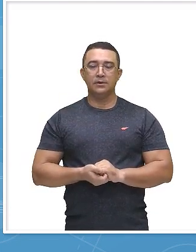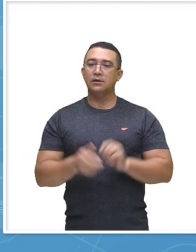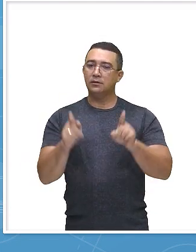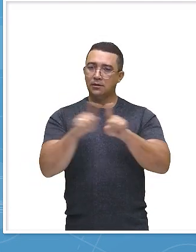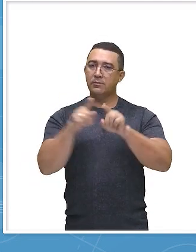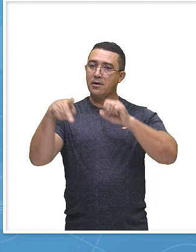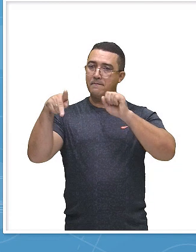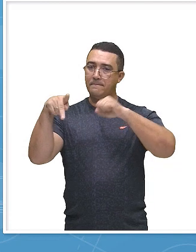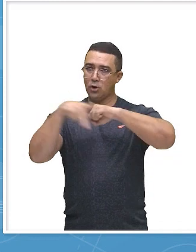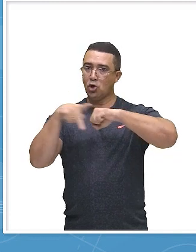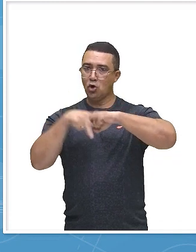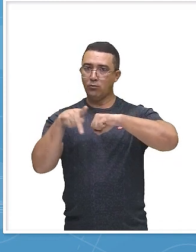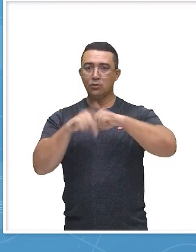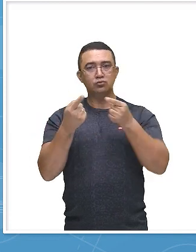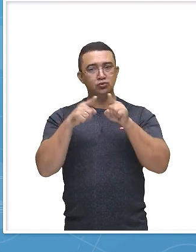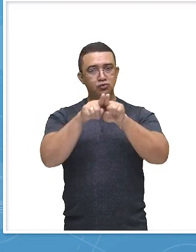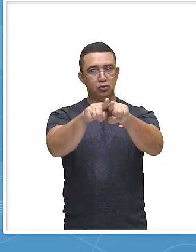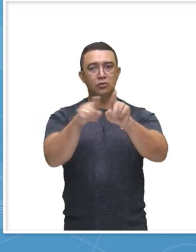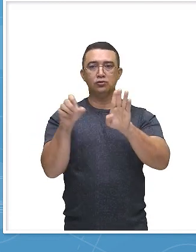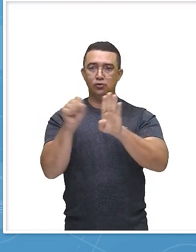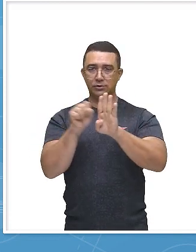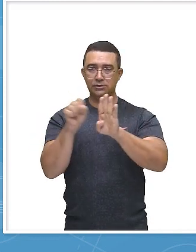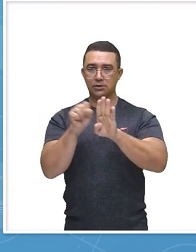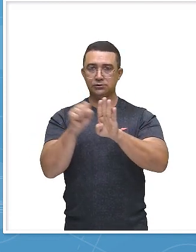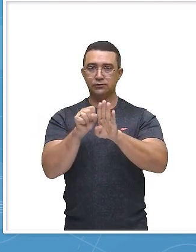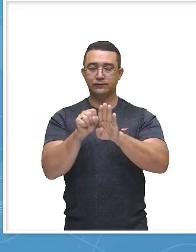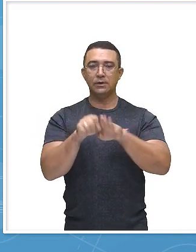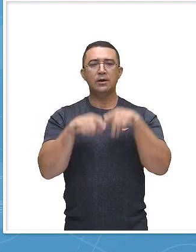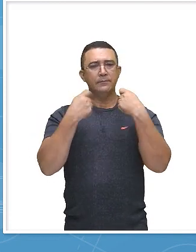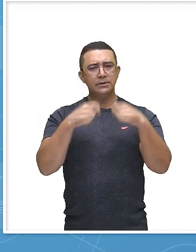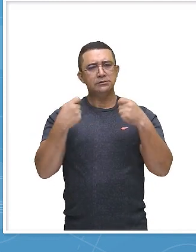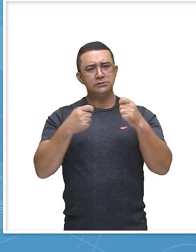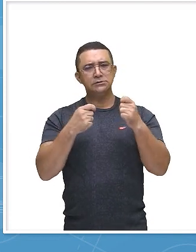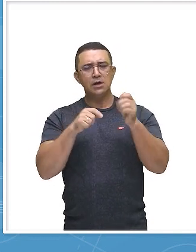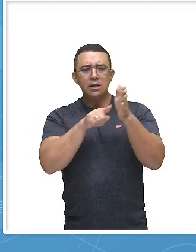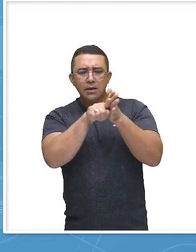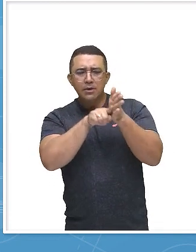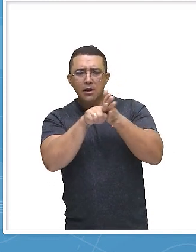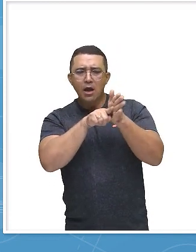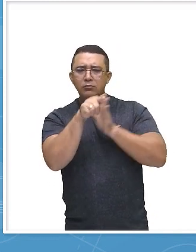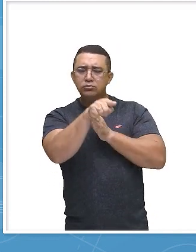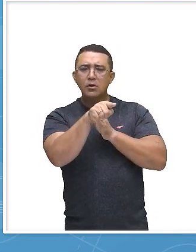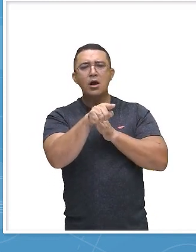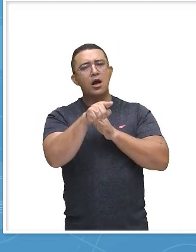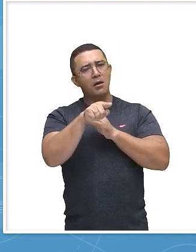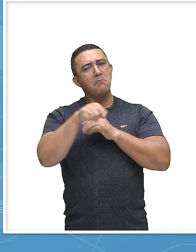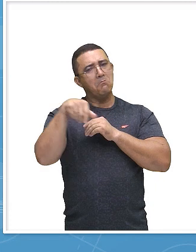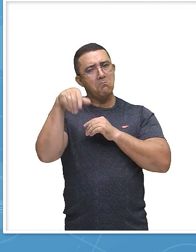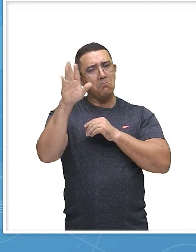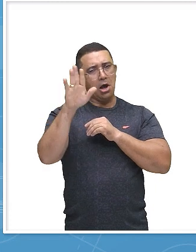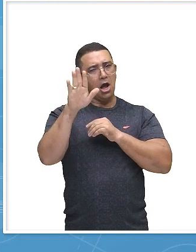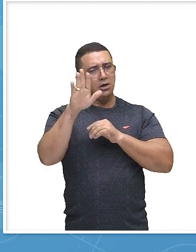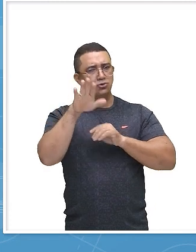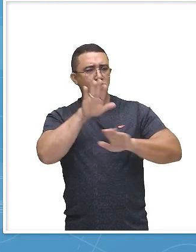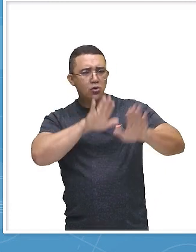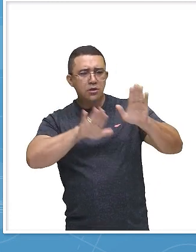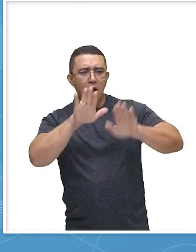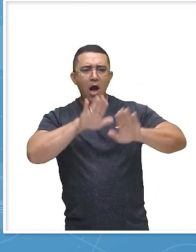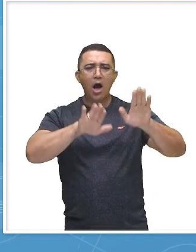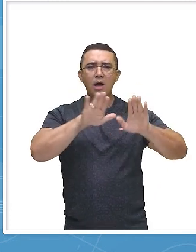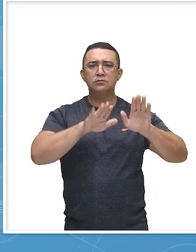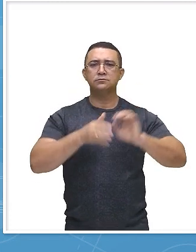o substantivo. Precisa examiná-lo com mais cuidado. Terminando a frase. Tudo bem? Você viu essa primeira